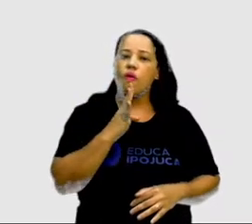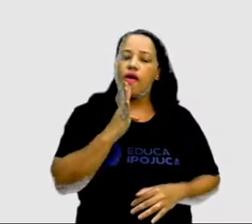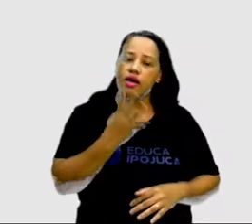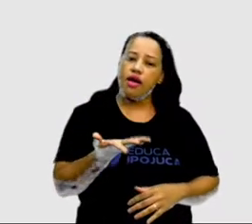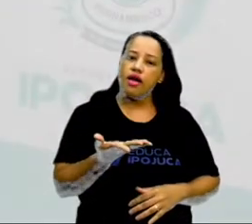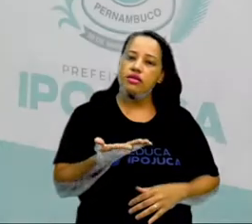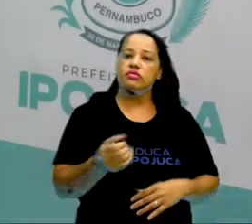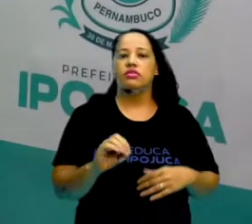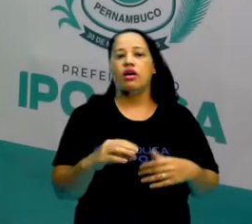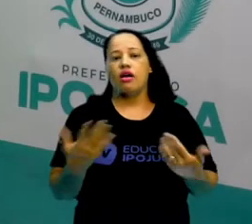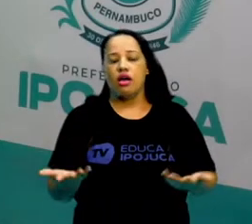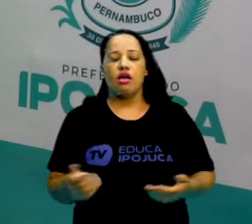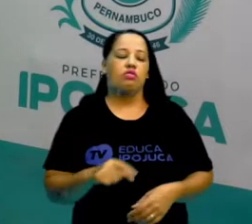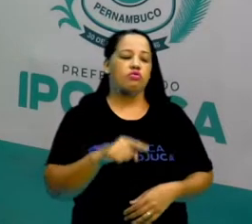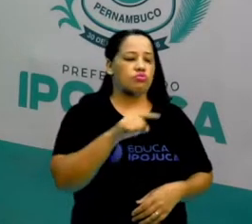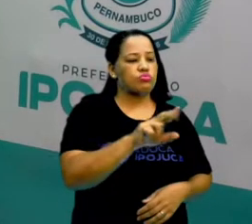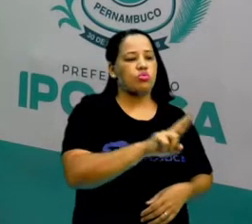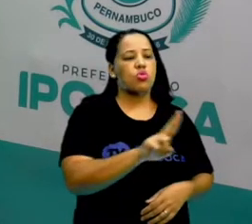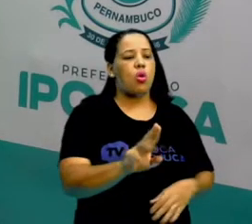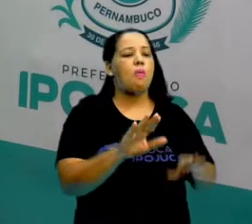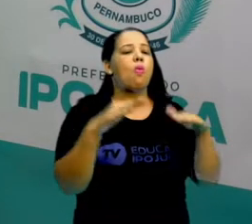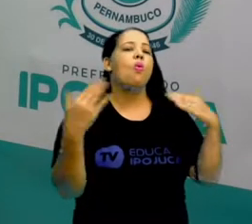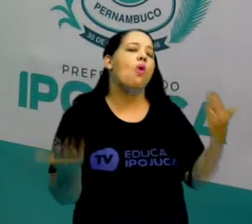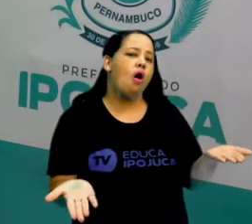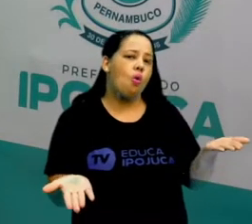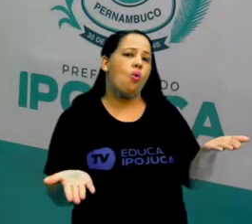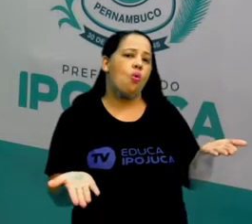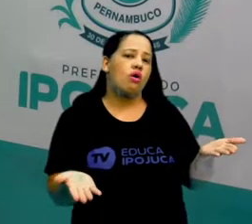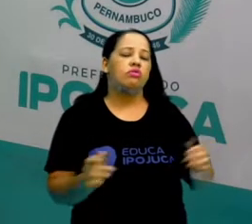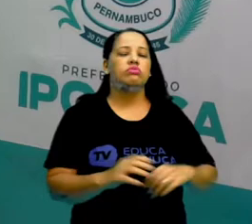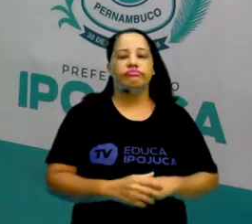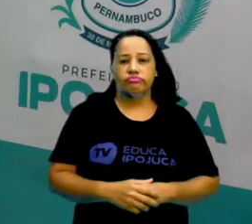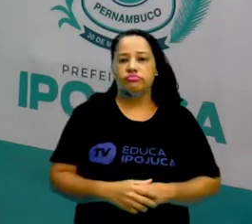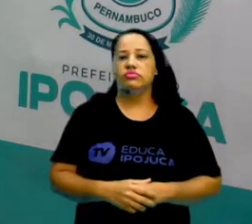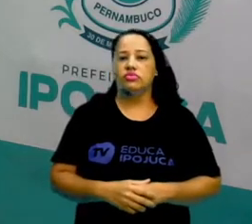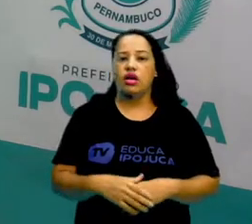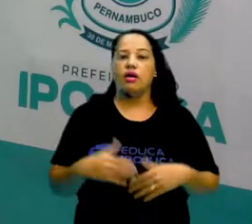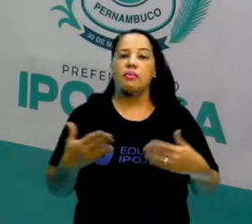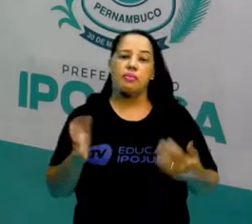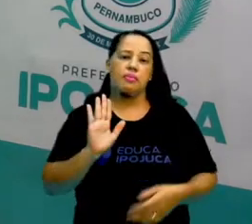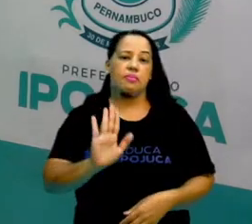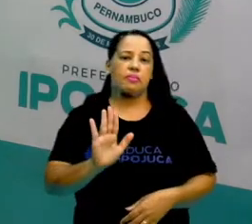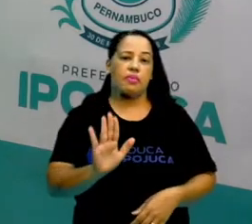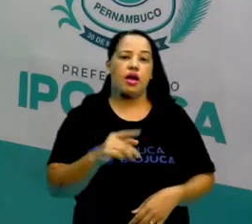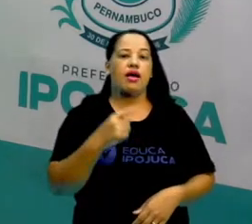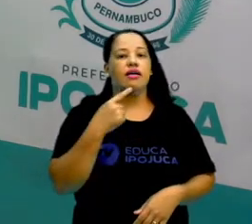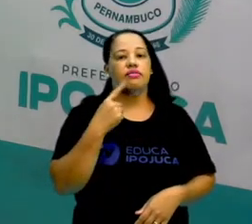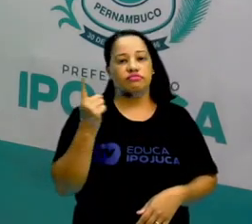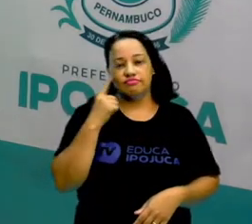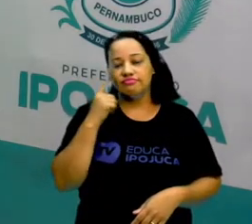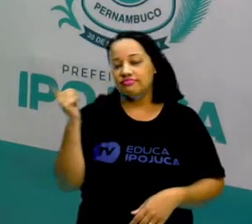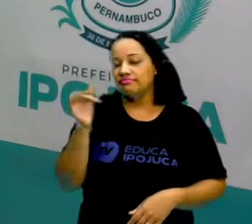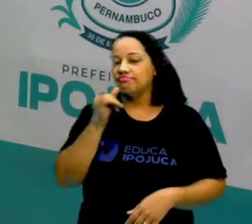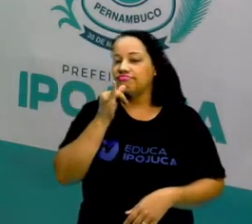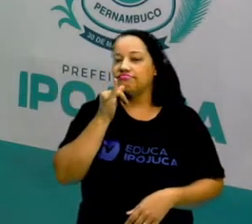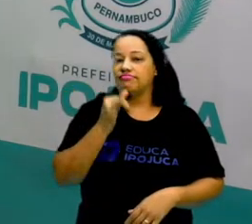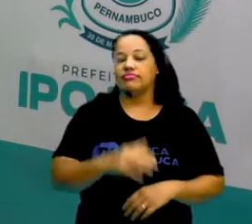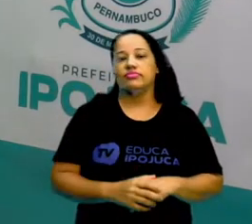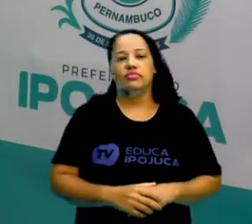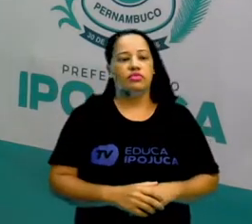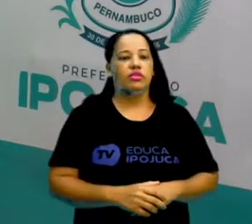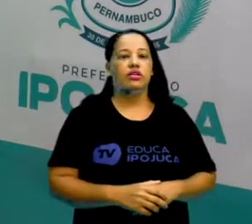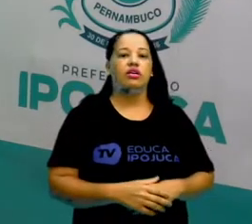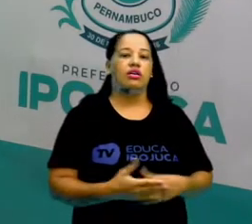what's your name? Qual o seu nome? Mas eu peguei essa aqui como exemplo. What do you